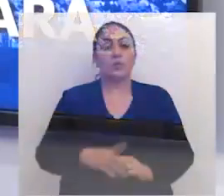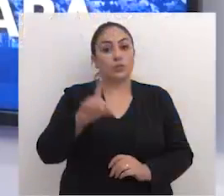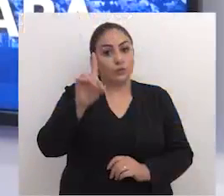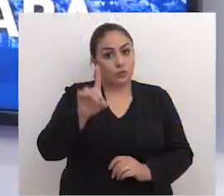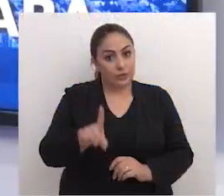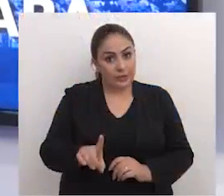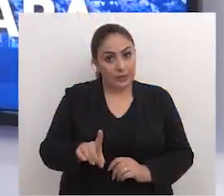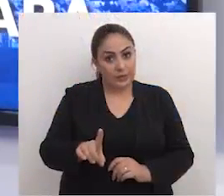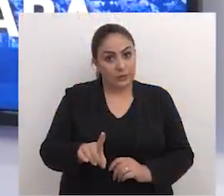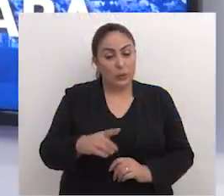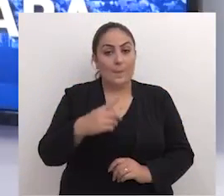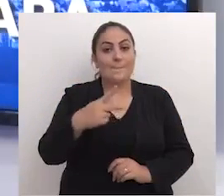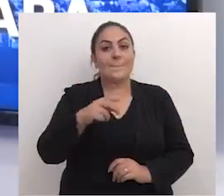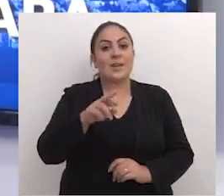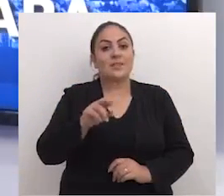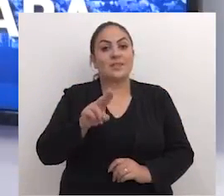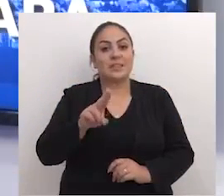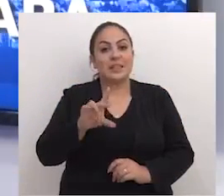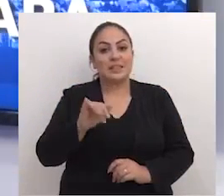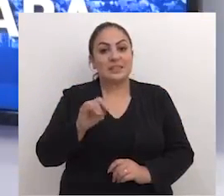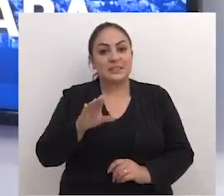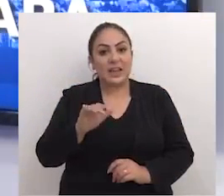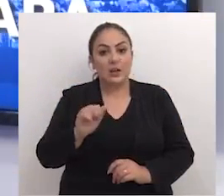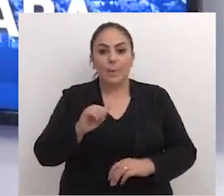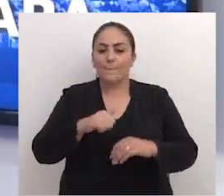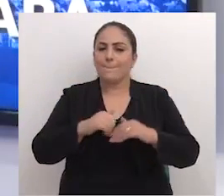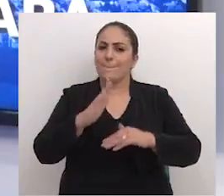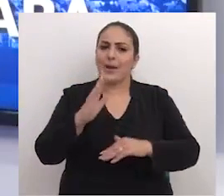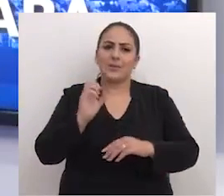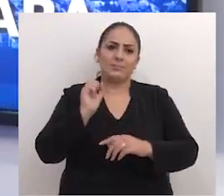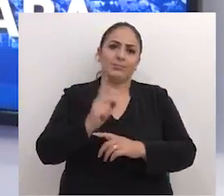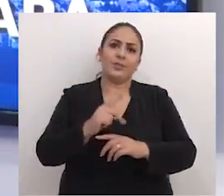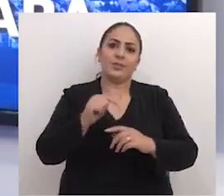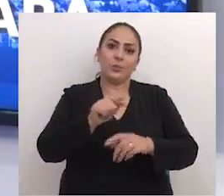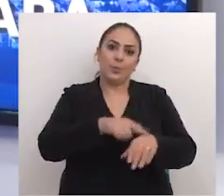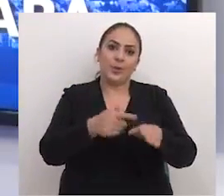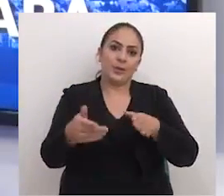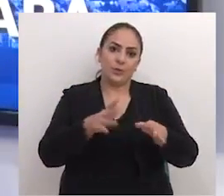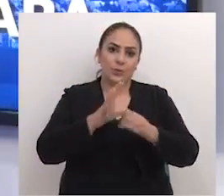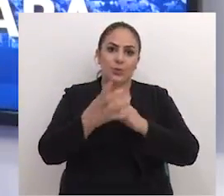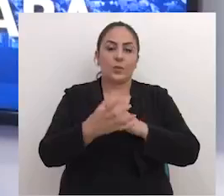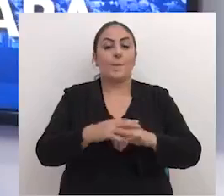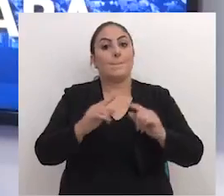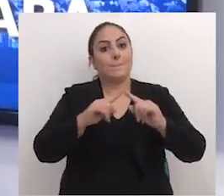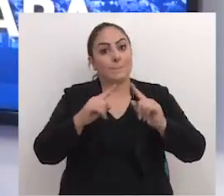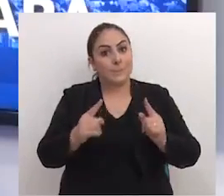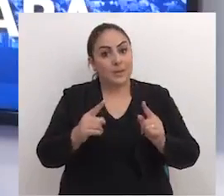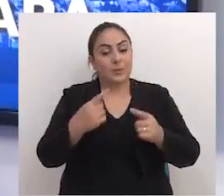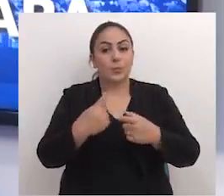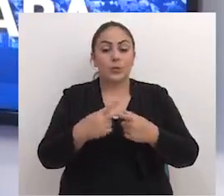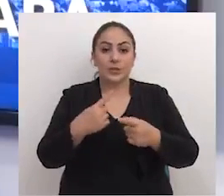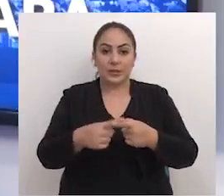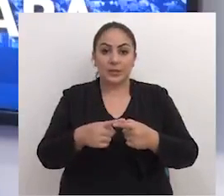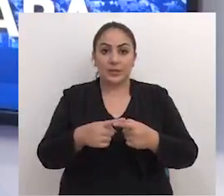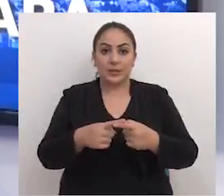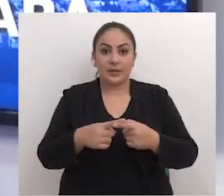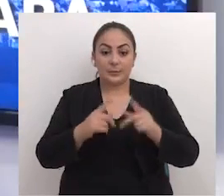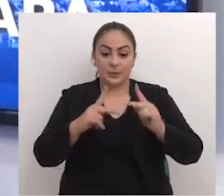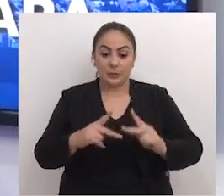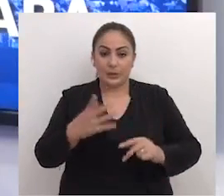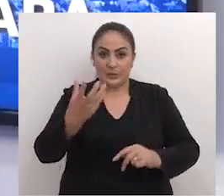O direito previdenciário foi um dos mais atingidos durante a pandemia, justamente porque os segurados